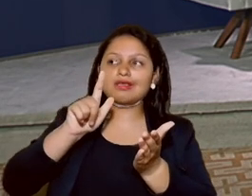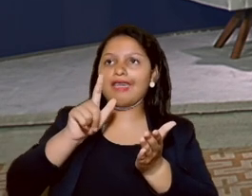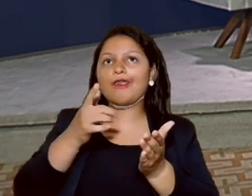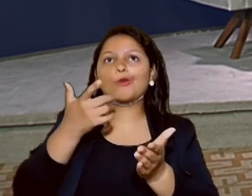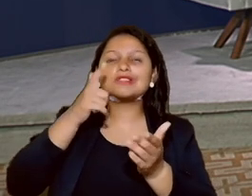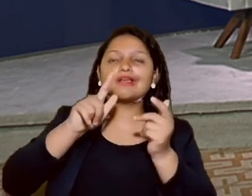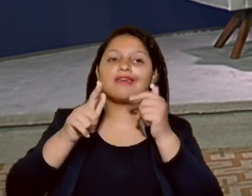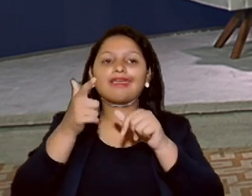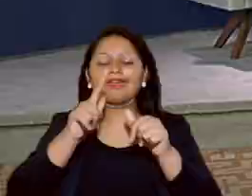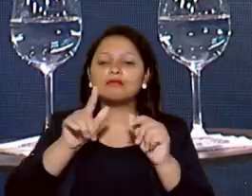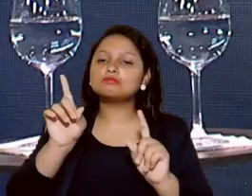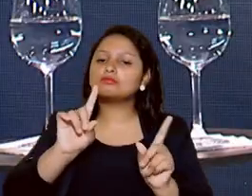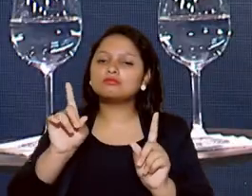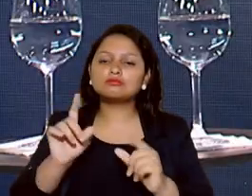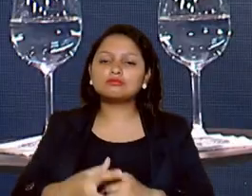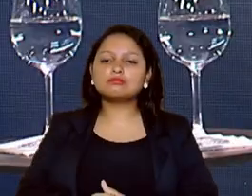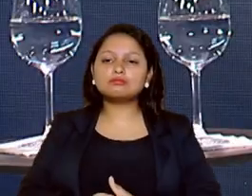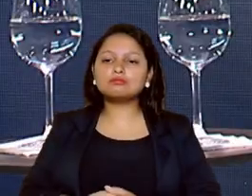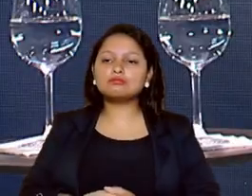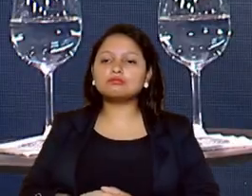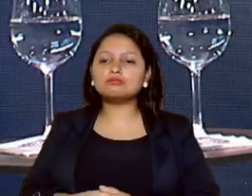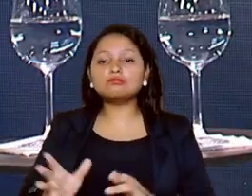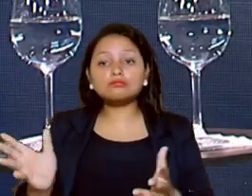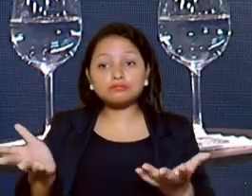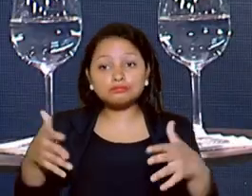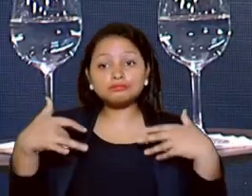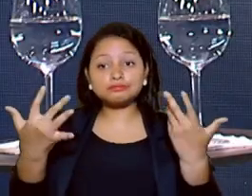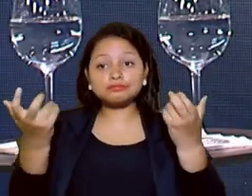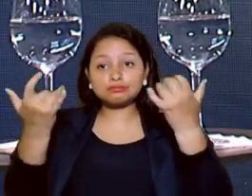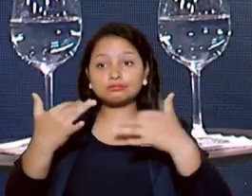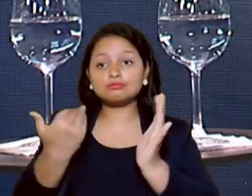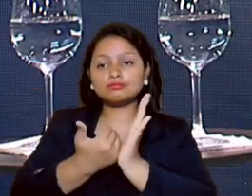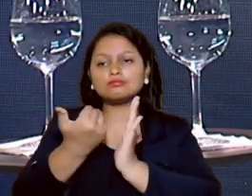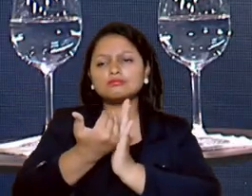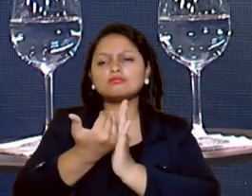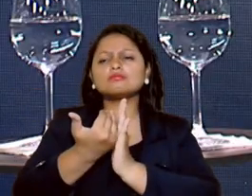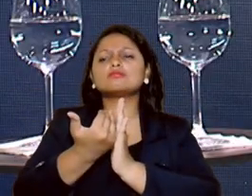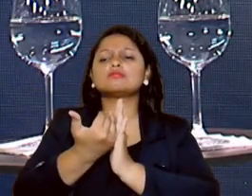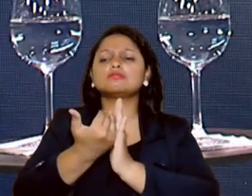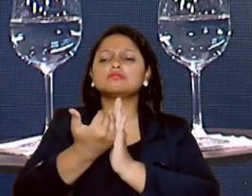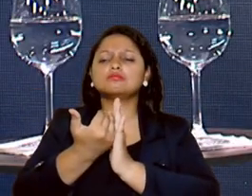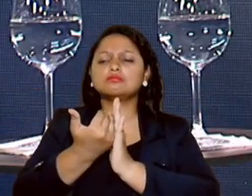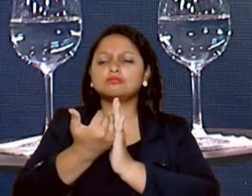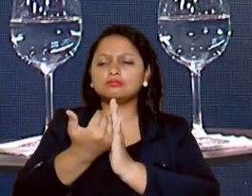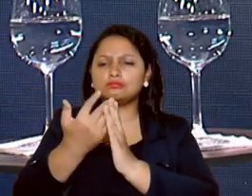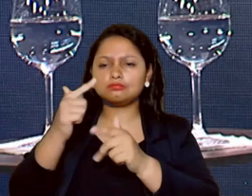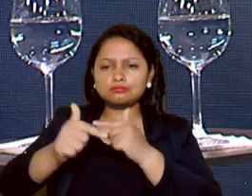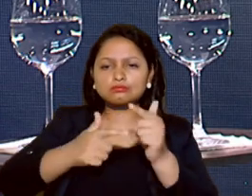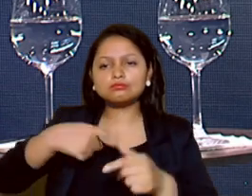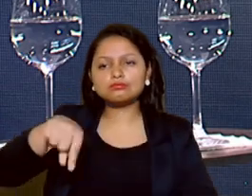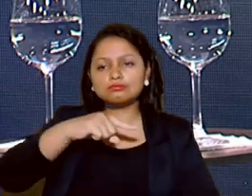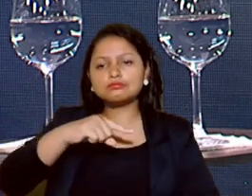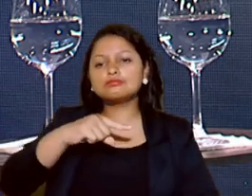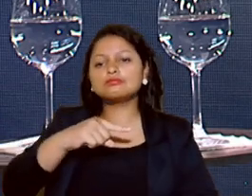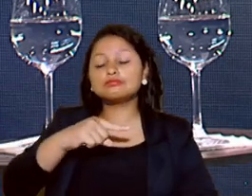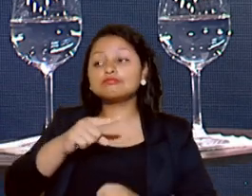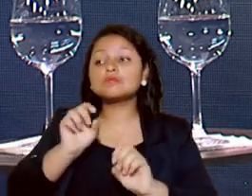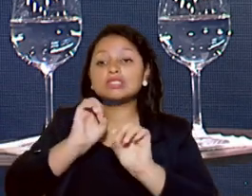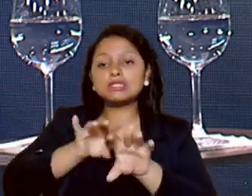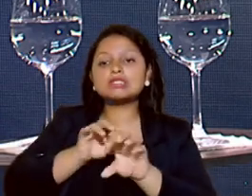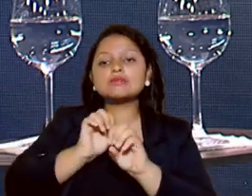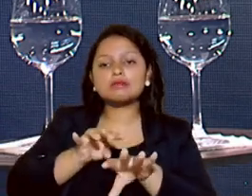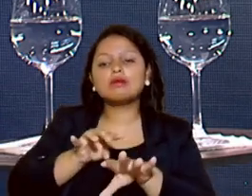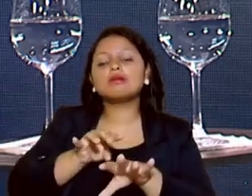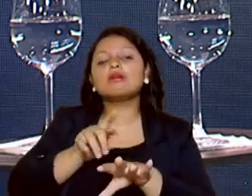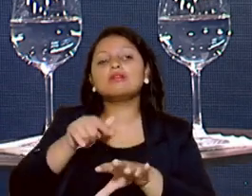então para fomentar isso e a gente ter uma adesão maior tenho certeza que um trabalho nosso também de conscientização e